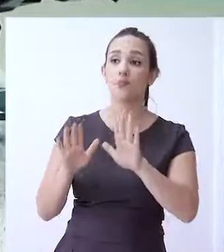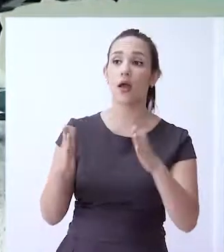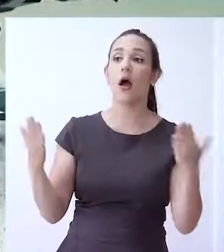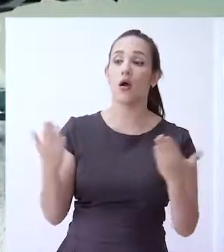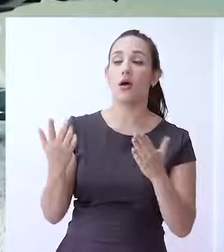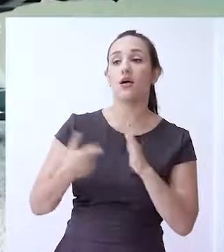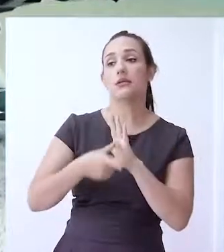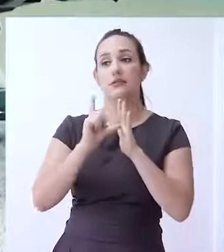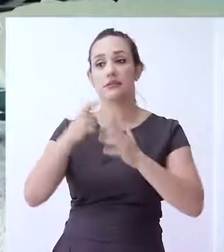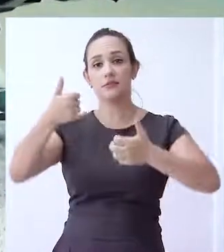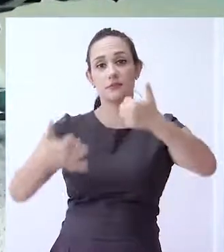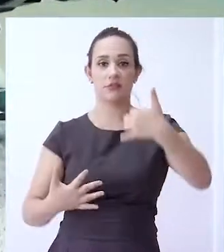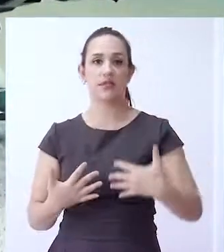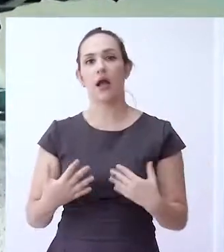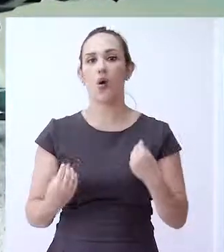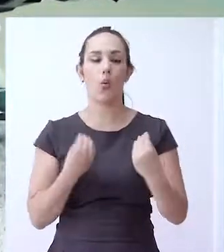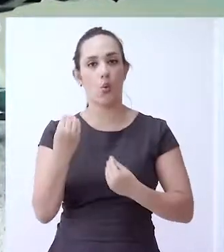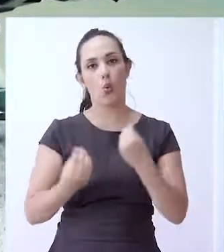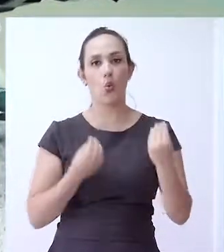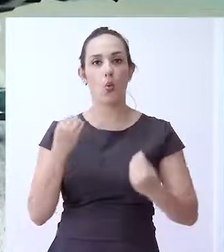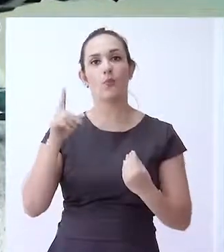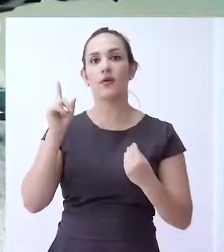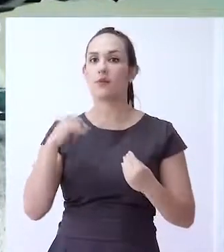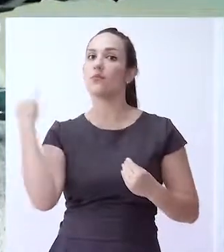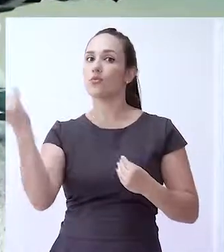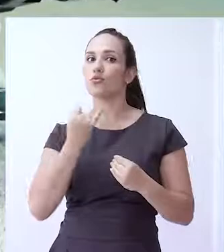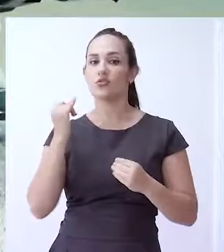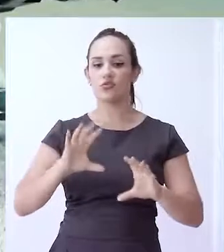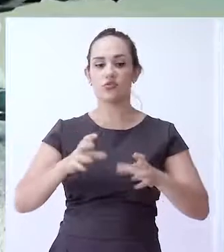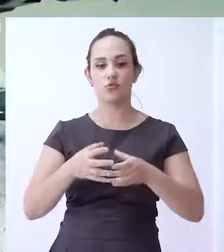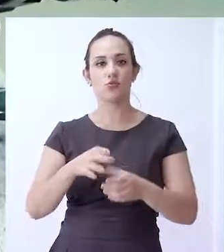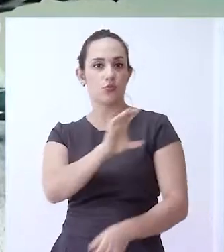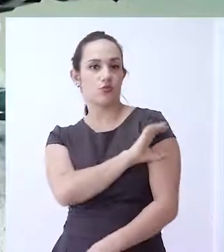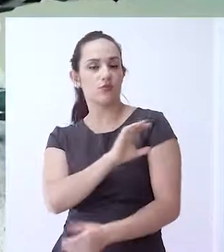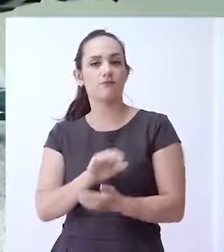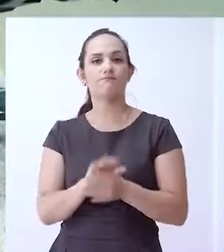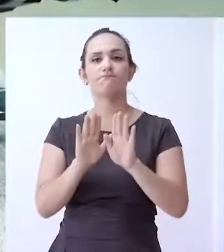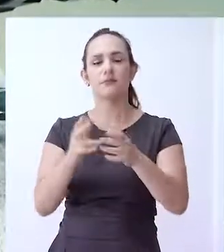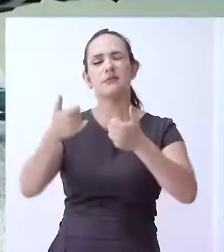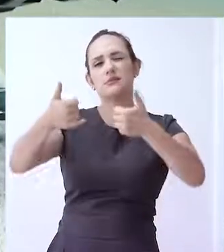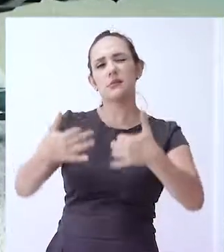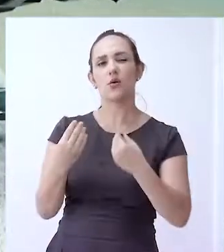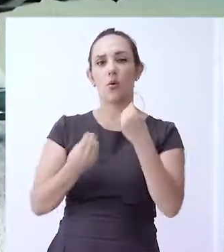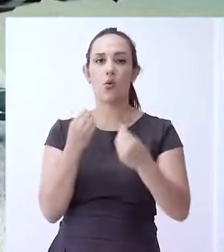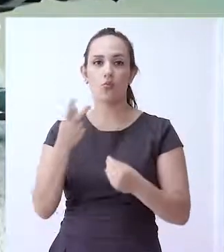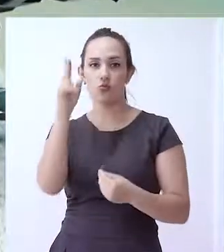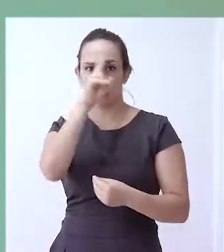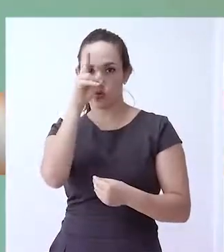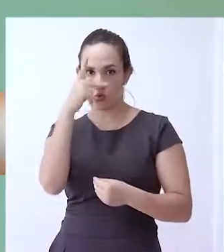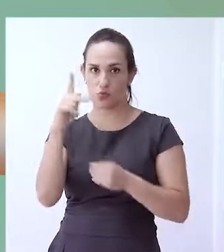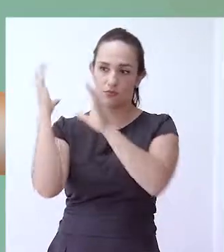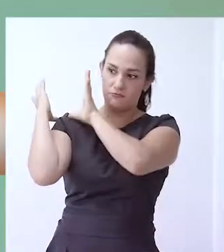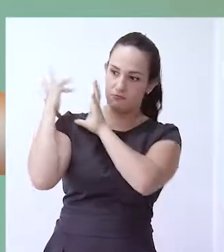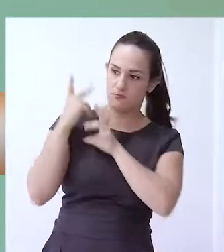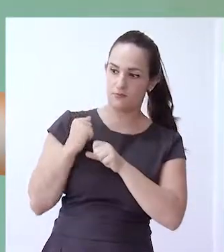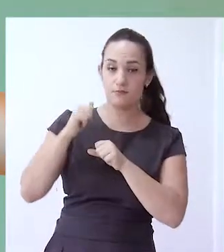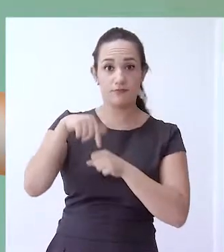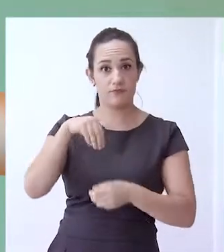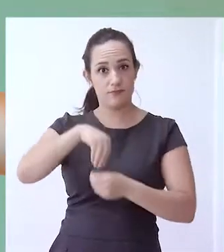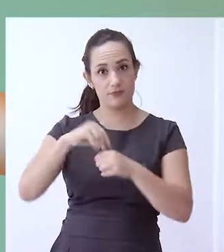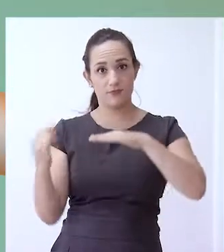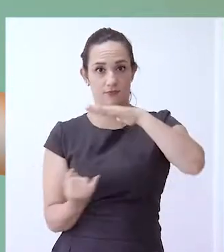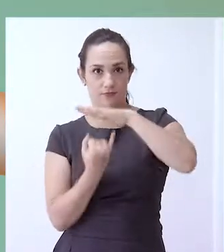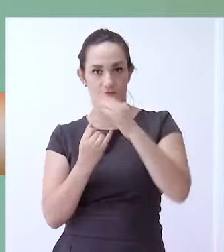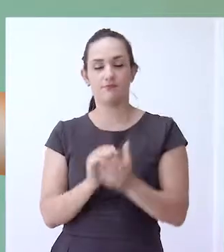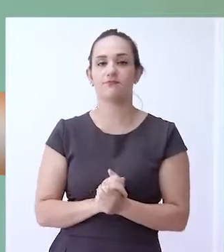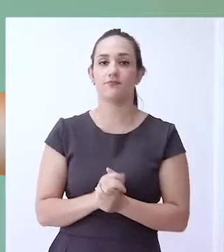da gente começar a falar da exclusividade do núcleo, conta um pouco pra gente da sua trajetória dentro da instituição. Então, sou